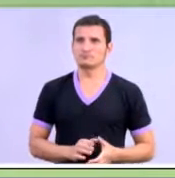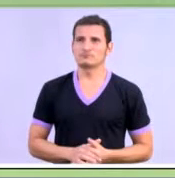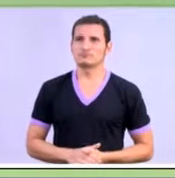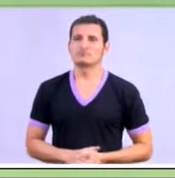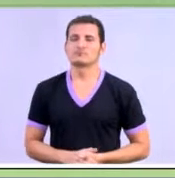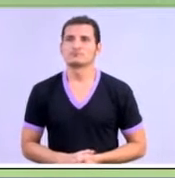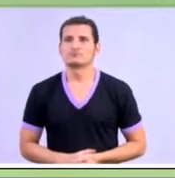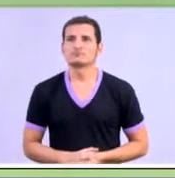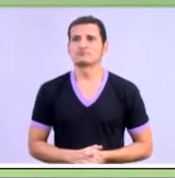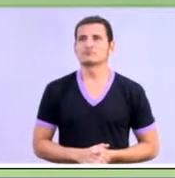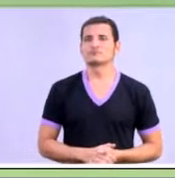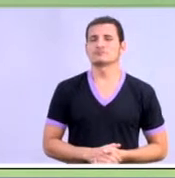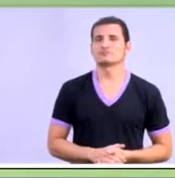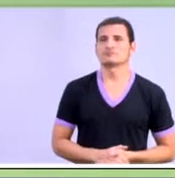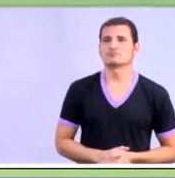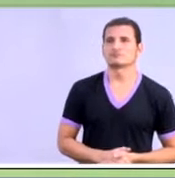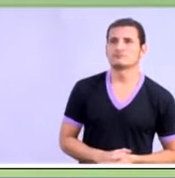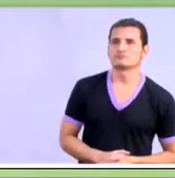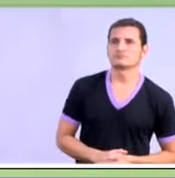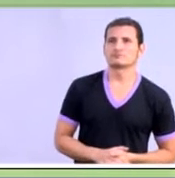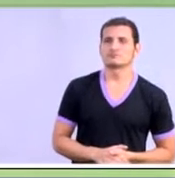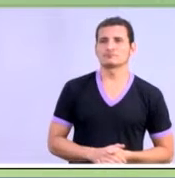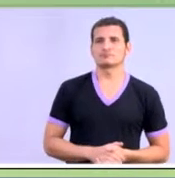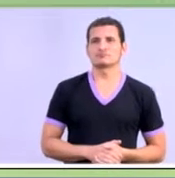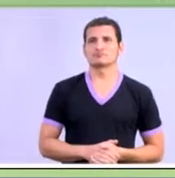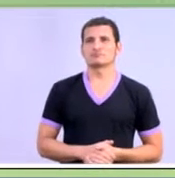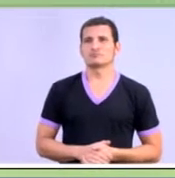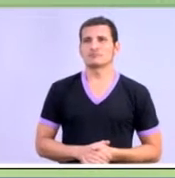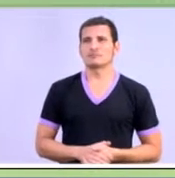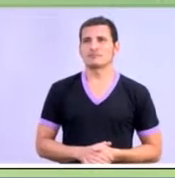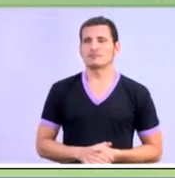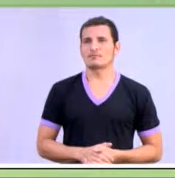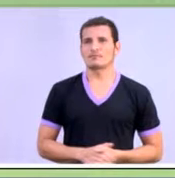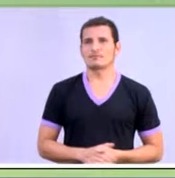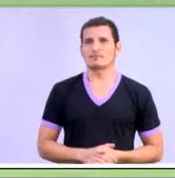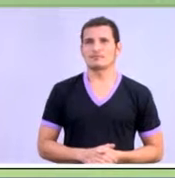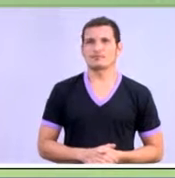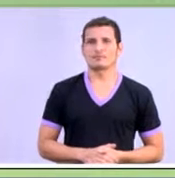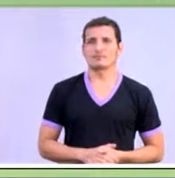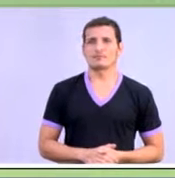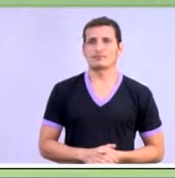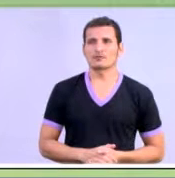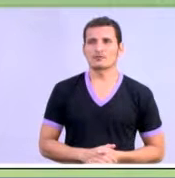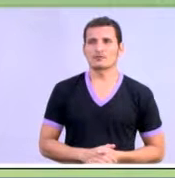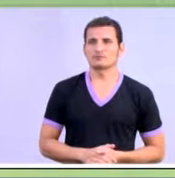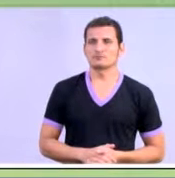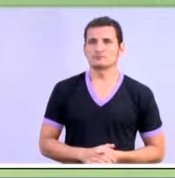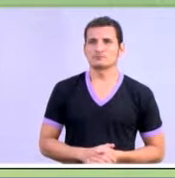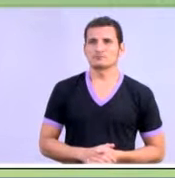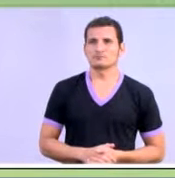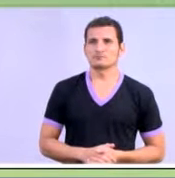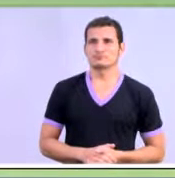os meus comandos que definem o método e fecha chaves onde finalizo o meu método.